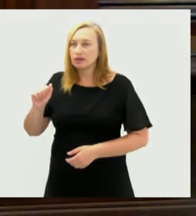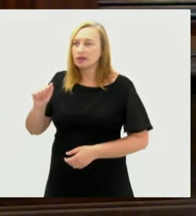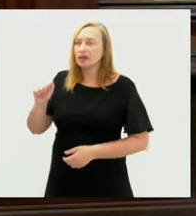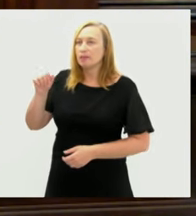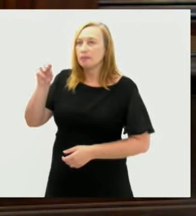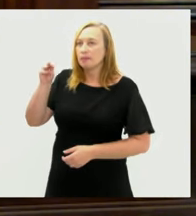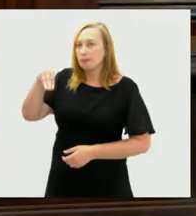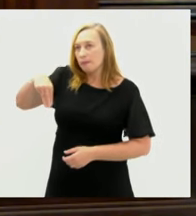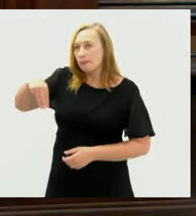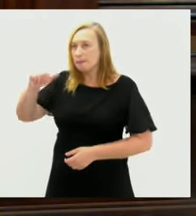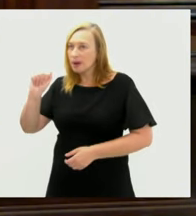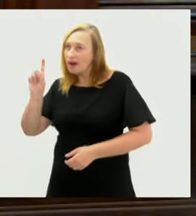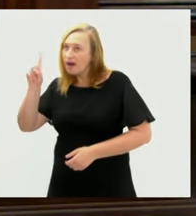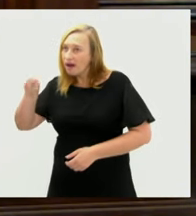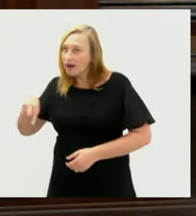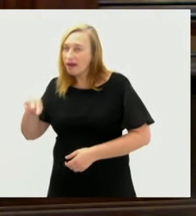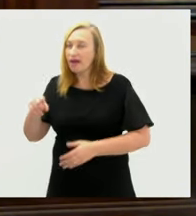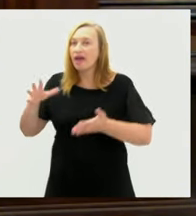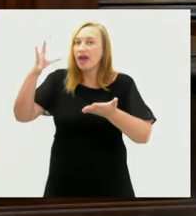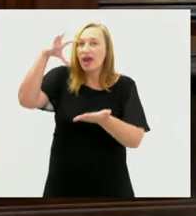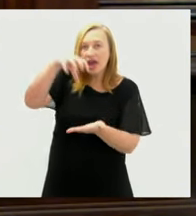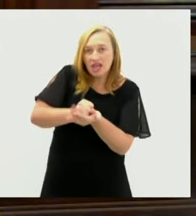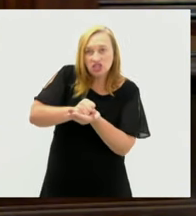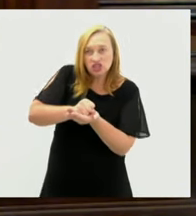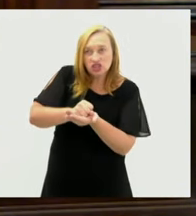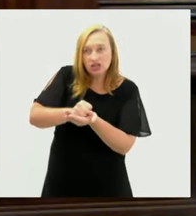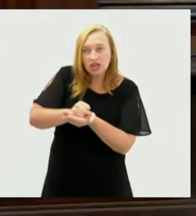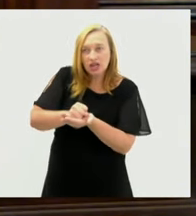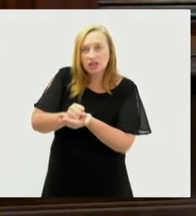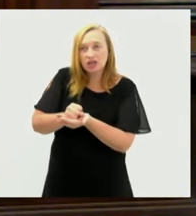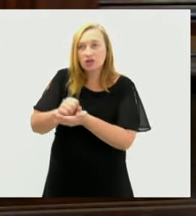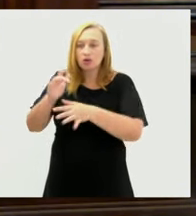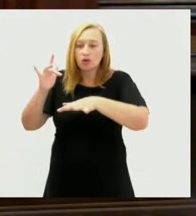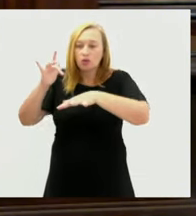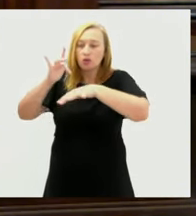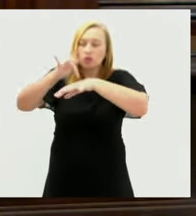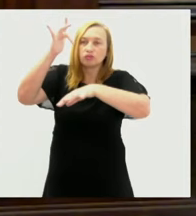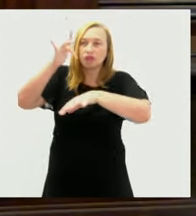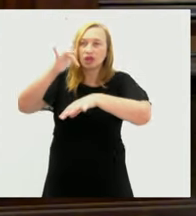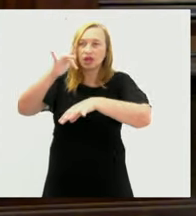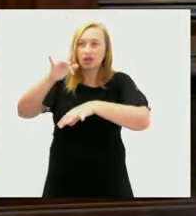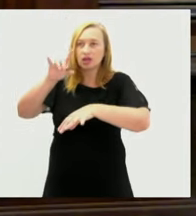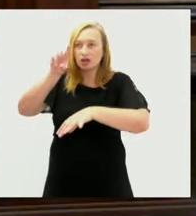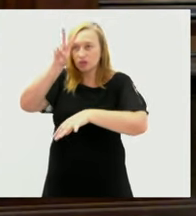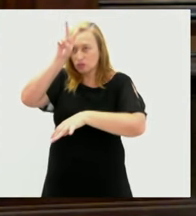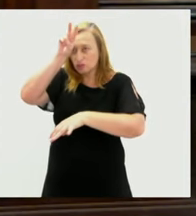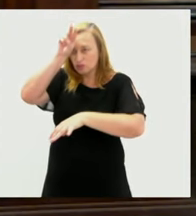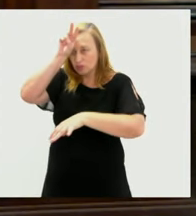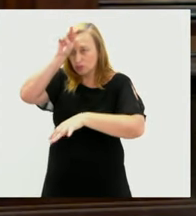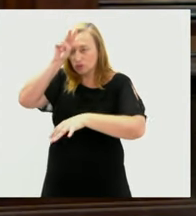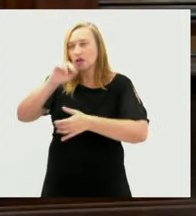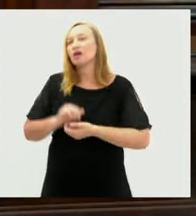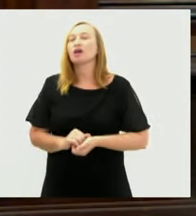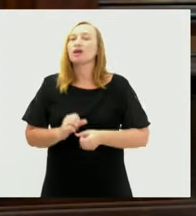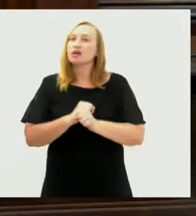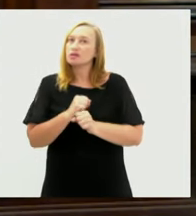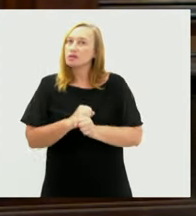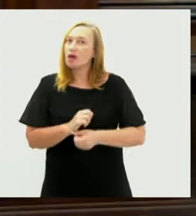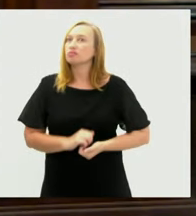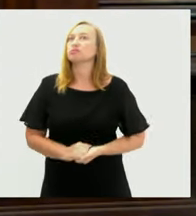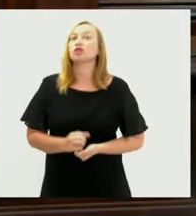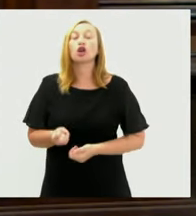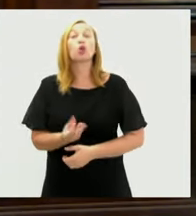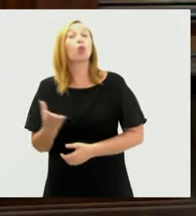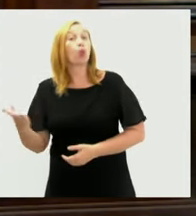morte registrada com dengue na cidade do Rio de Janeiro nesse ano. Enquanto